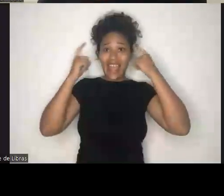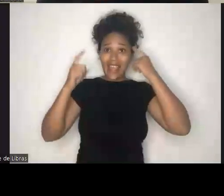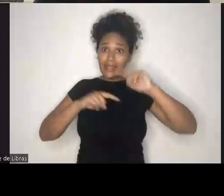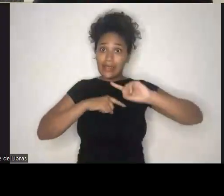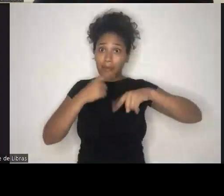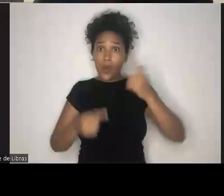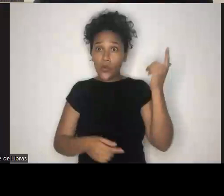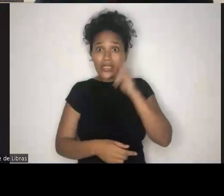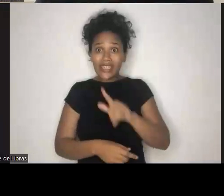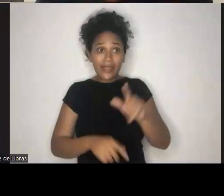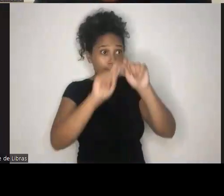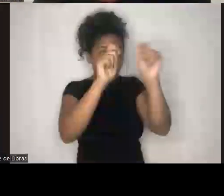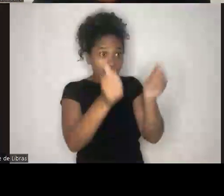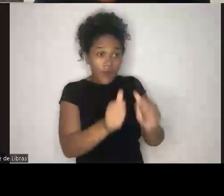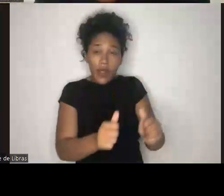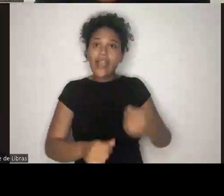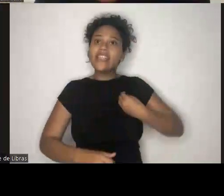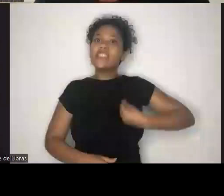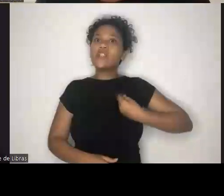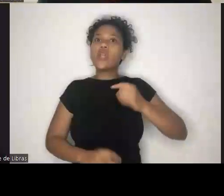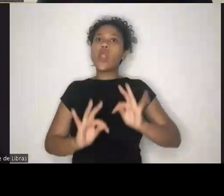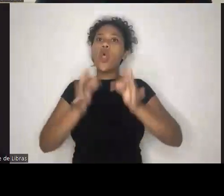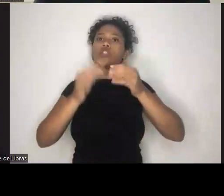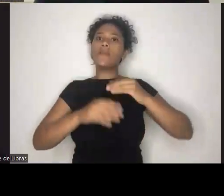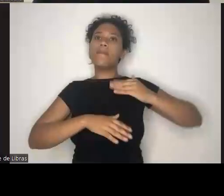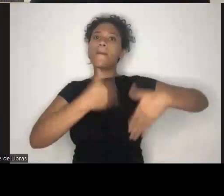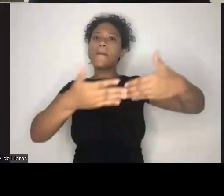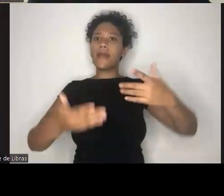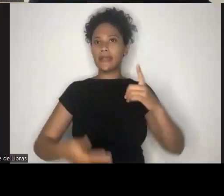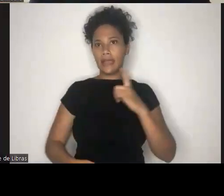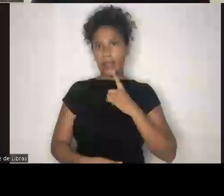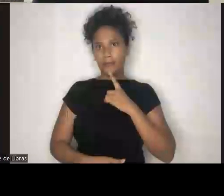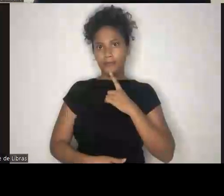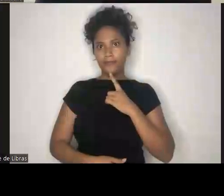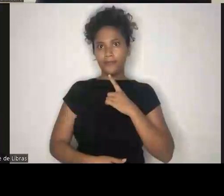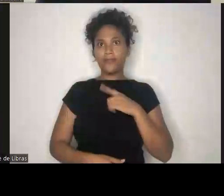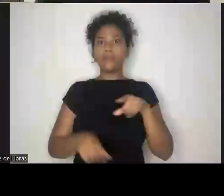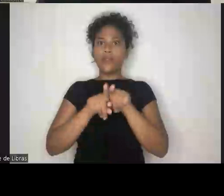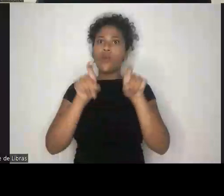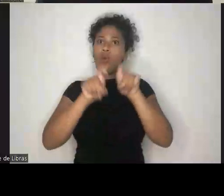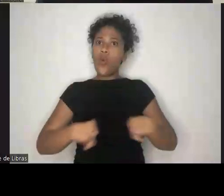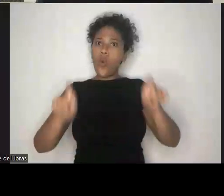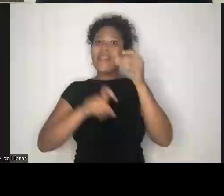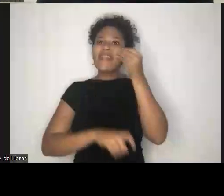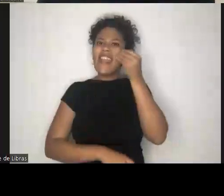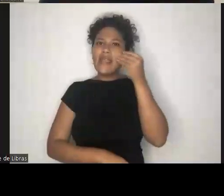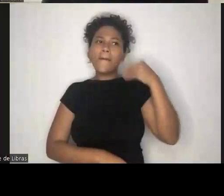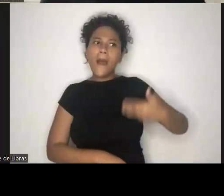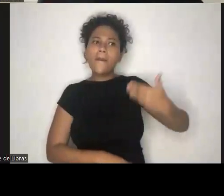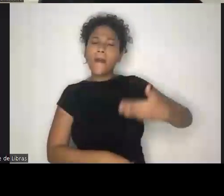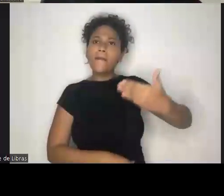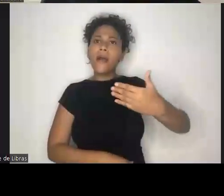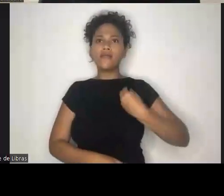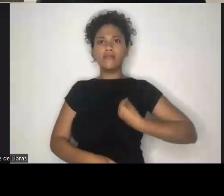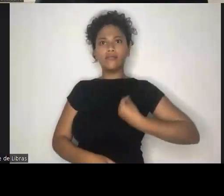tomarem forma existe uma tecnologia muito avançada é computadorizada que a gente tenta ao máximo aplicar para